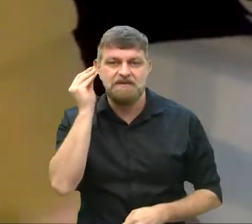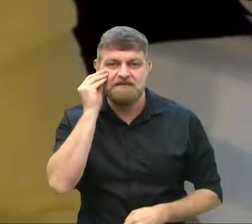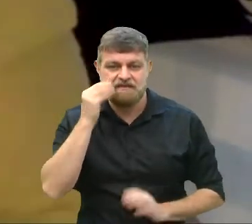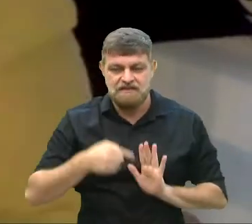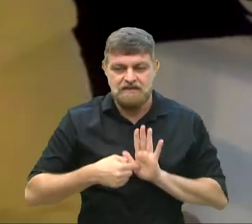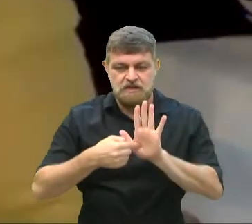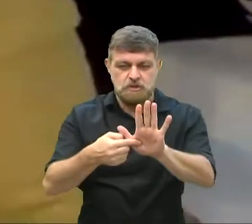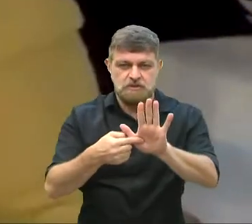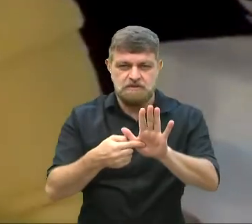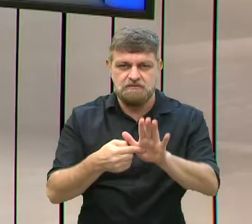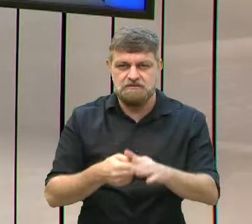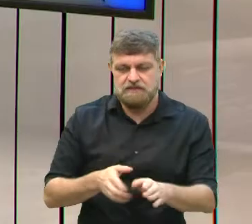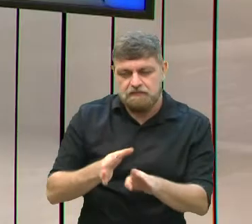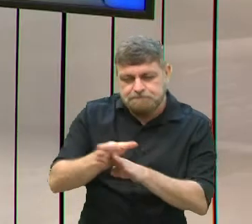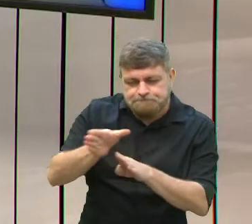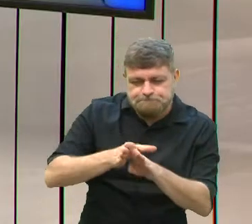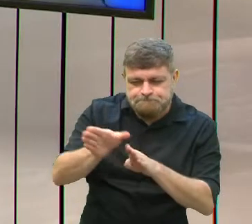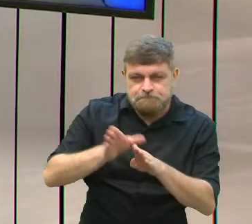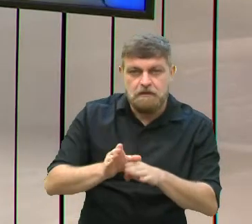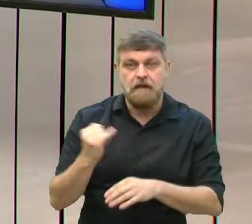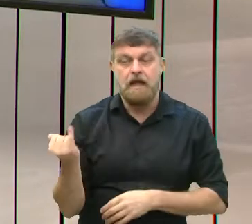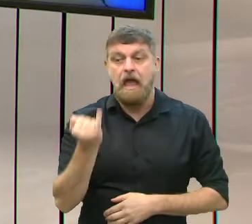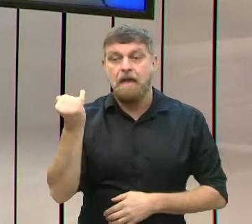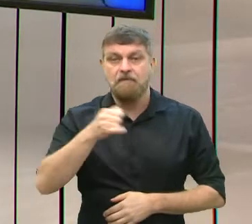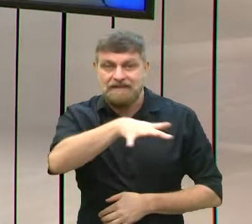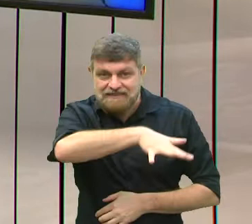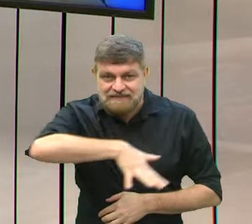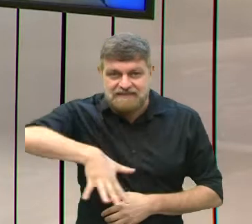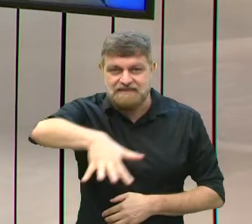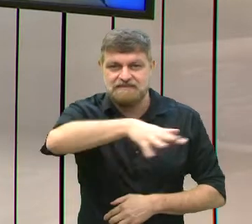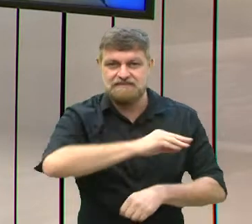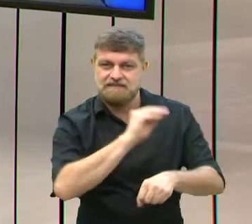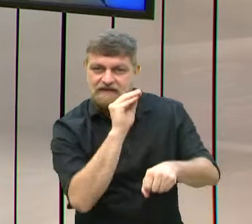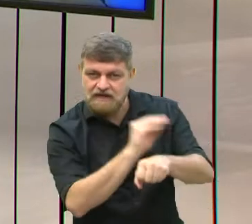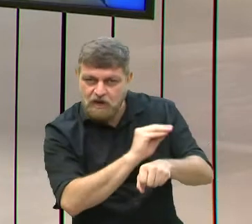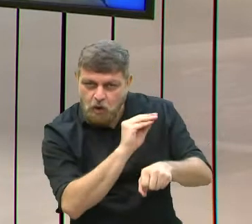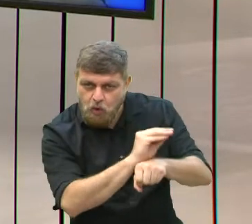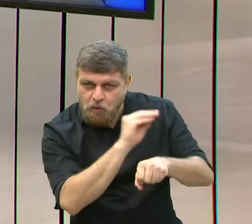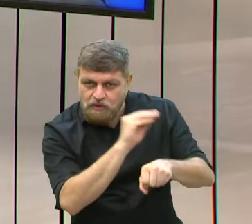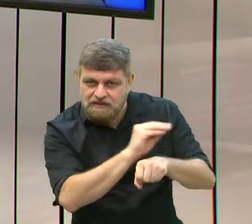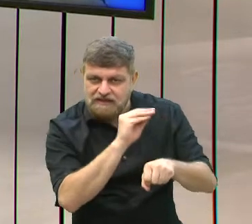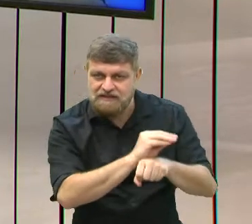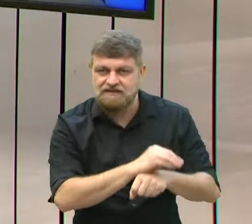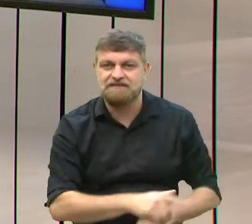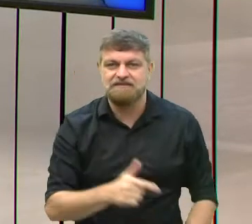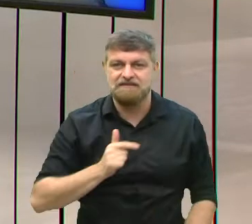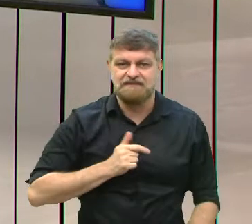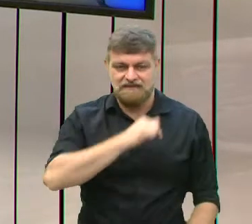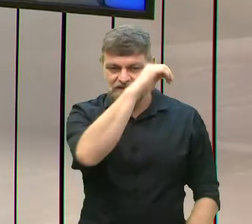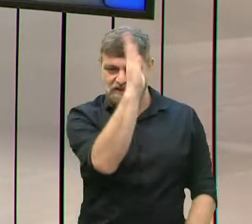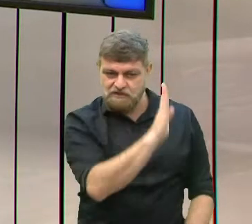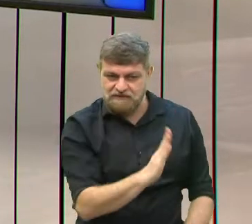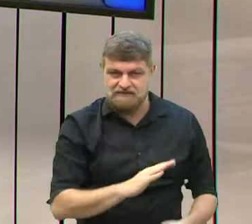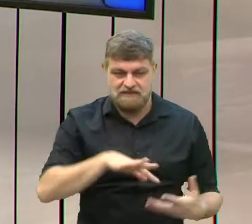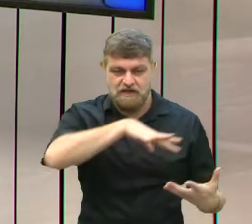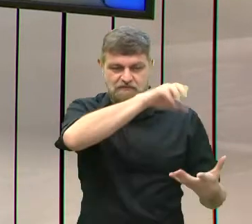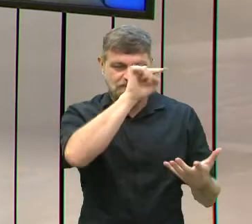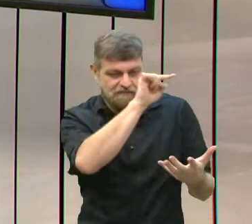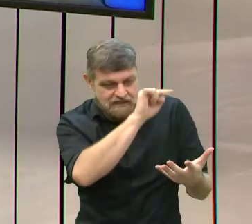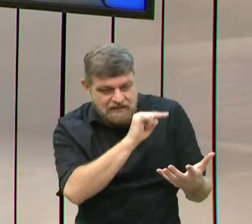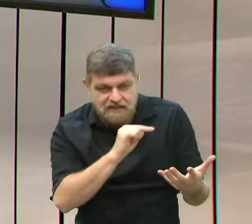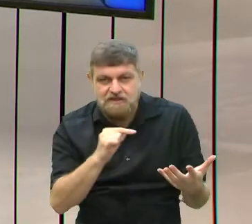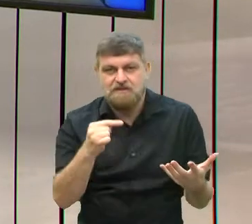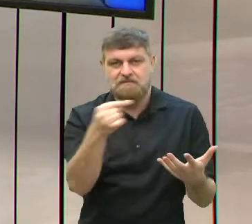jogar luz sobre a importância dessas áreas, né, das áreas protegidas no território nacional e no planeta como um